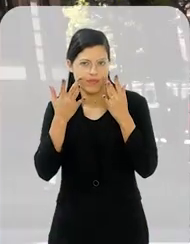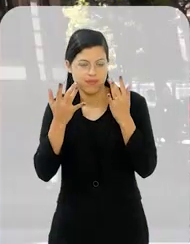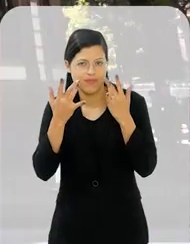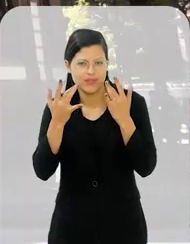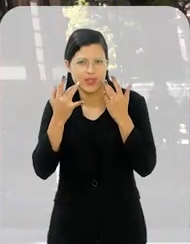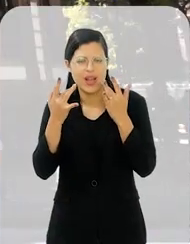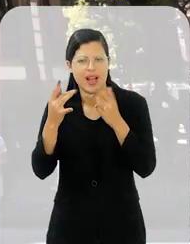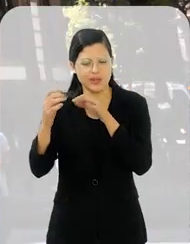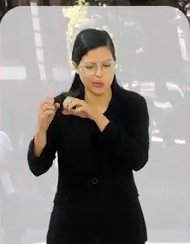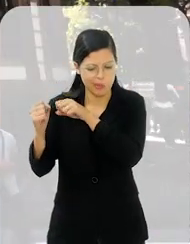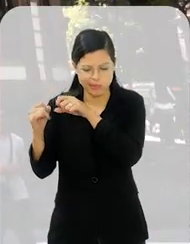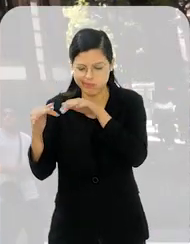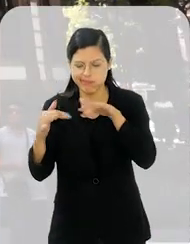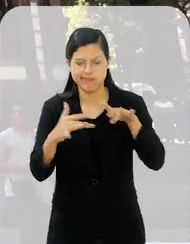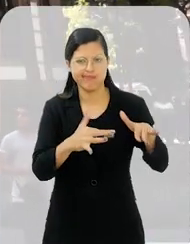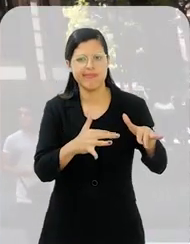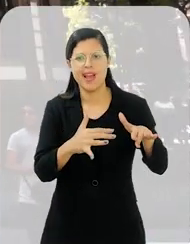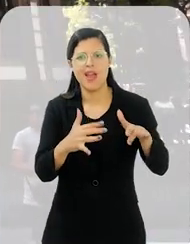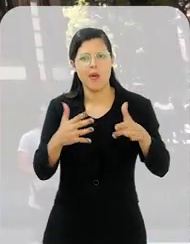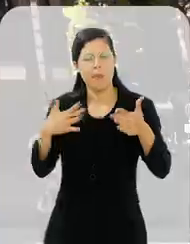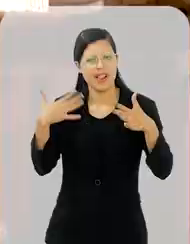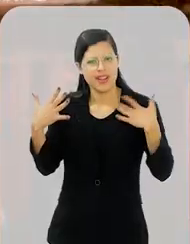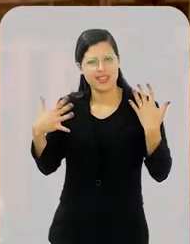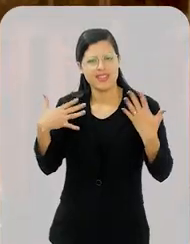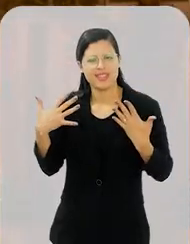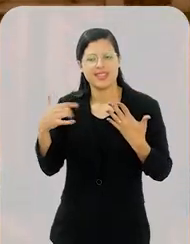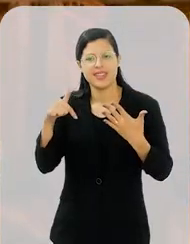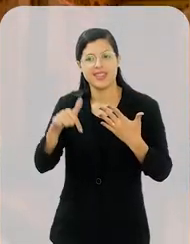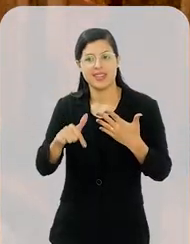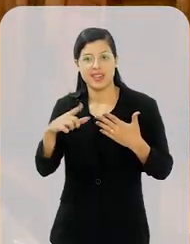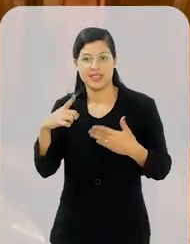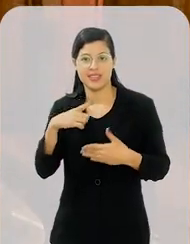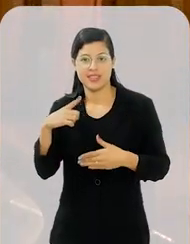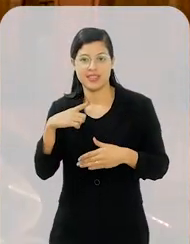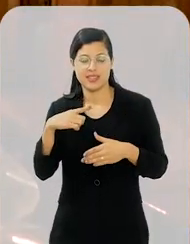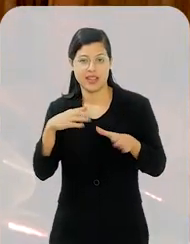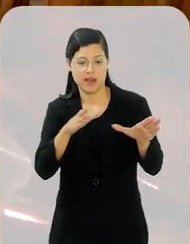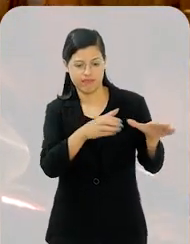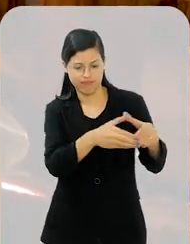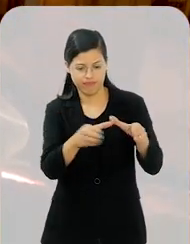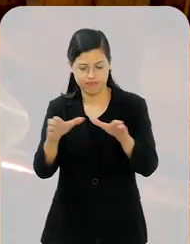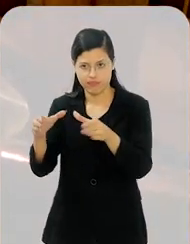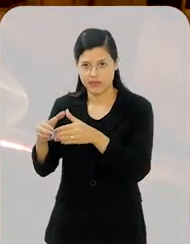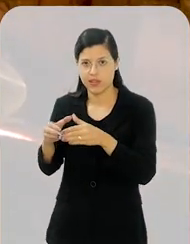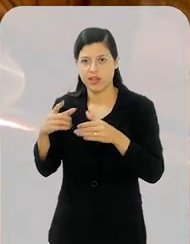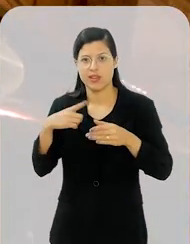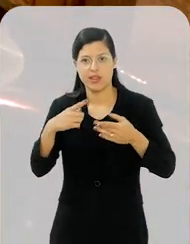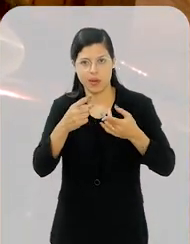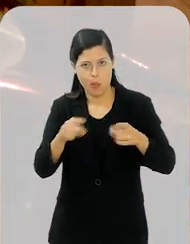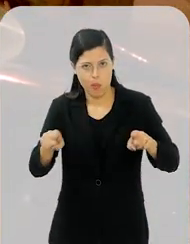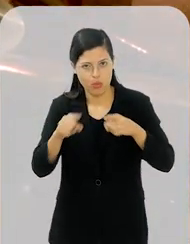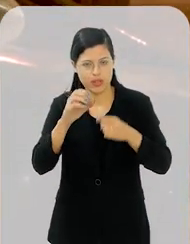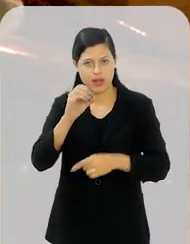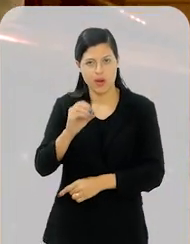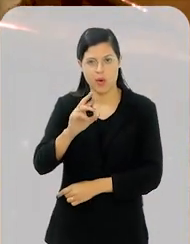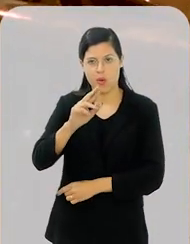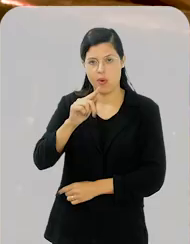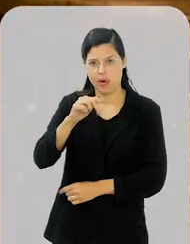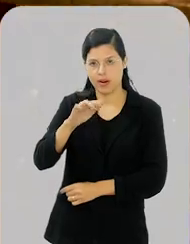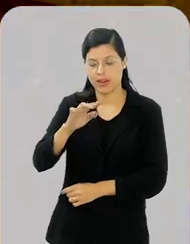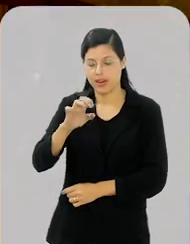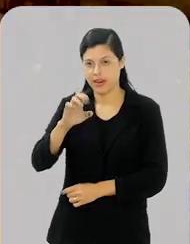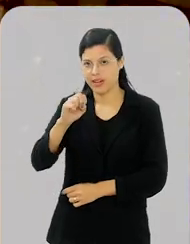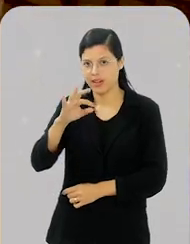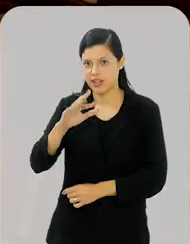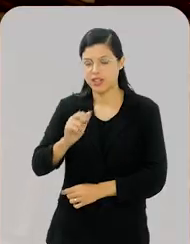Teatro cheio é uma alegria para quem ama a arte. A casa mantém 3 corpos artísticos, orquestra sinfônica, coro